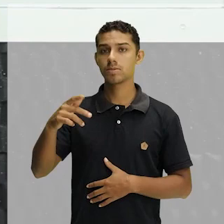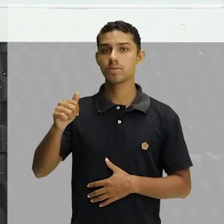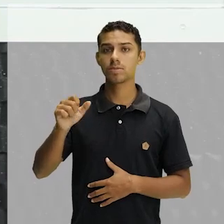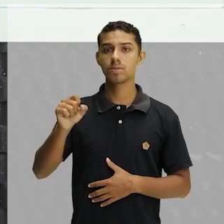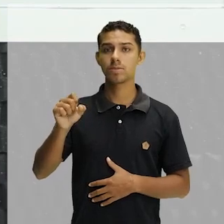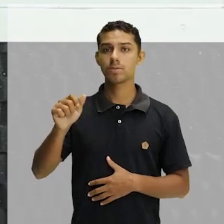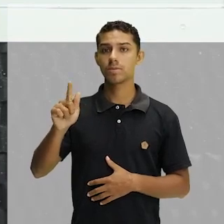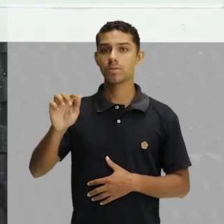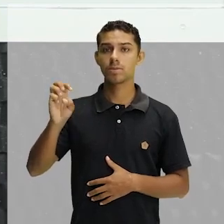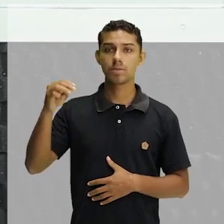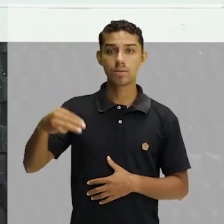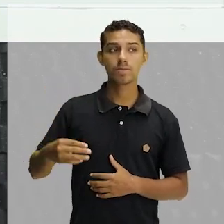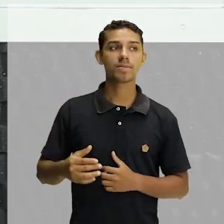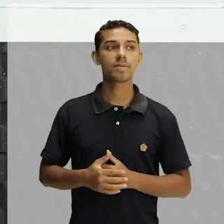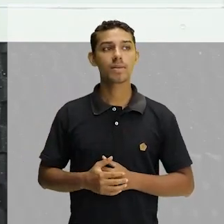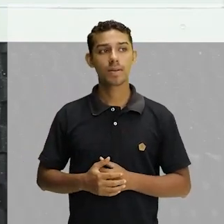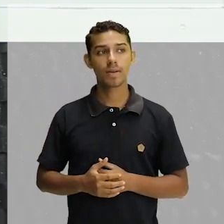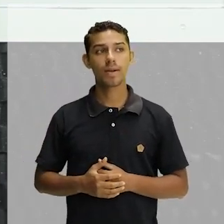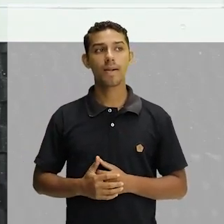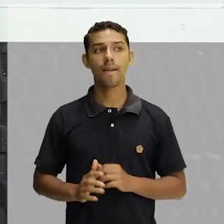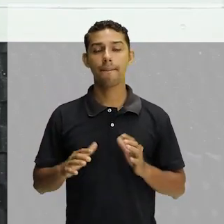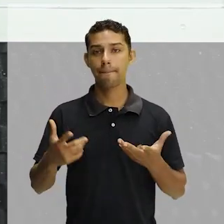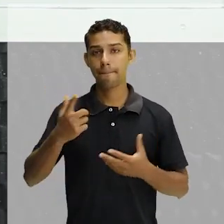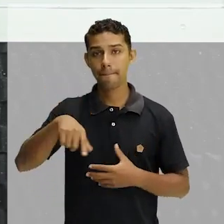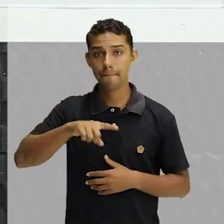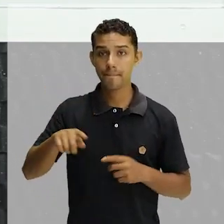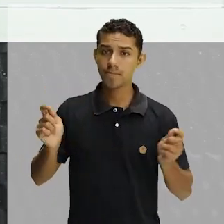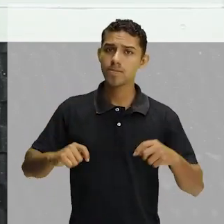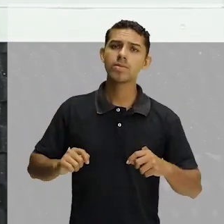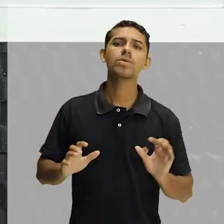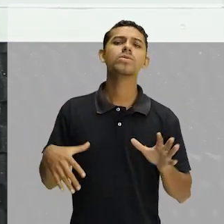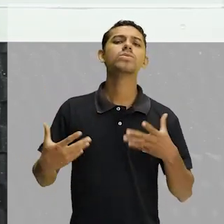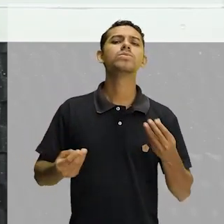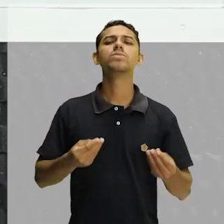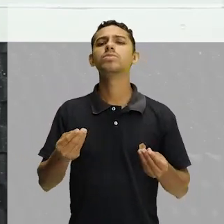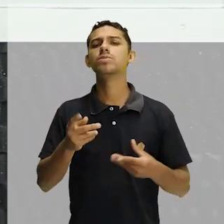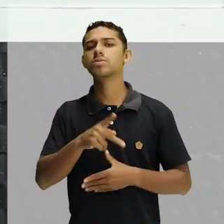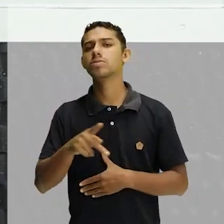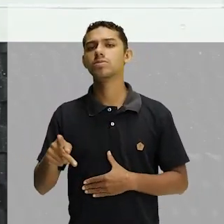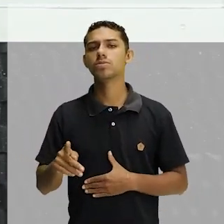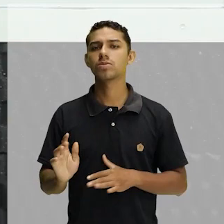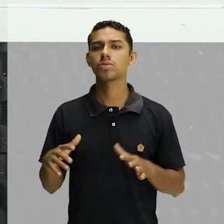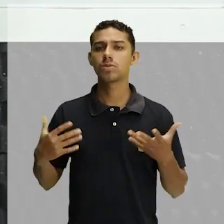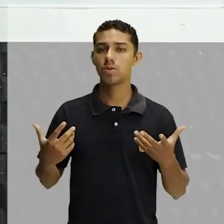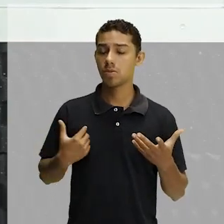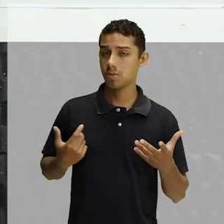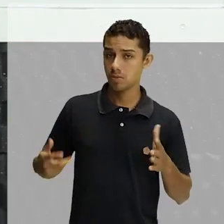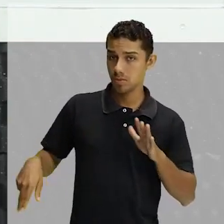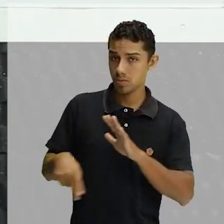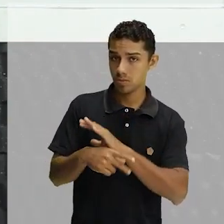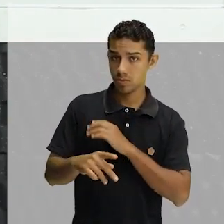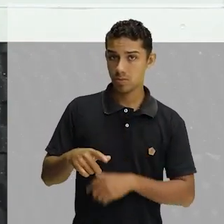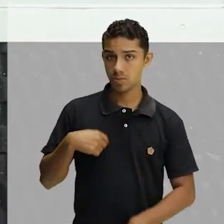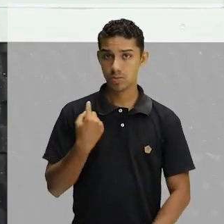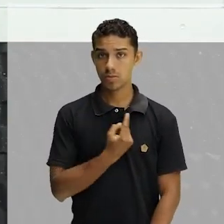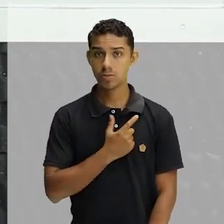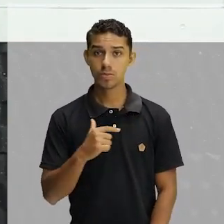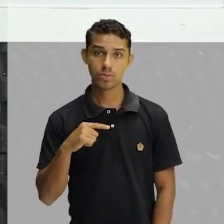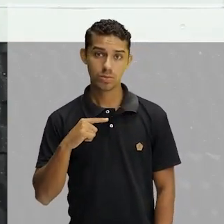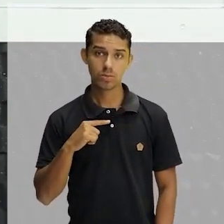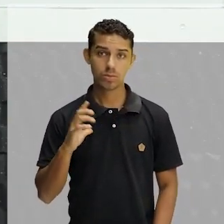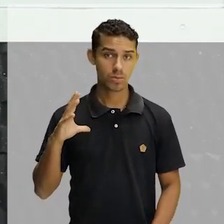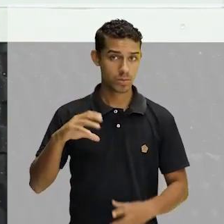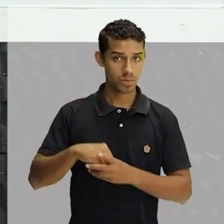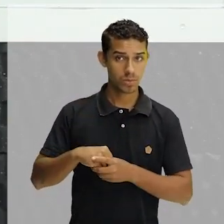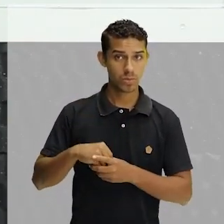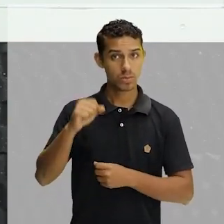passagem aqui, ó. Aí vocês vão dizer assim, professor, mas que passagem é essa? Bom, nós temos, tá, dentro